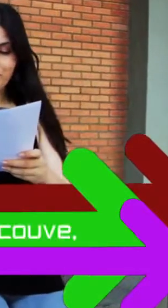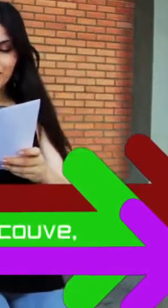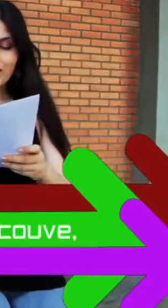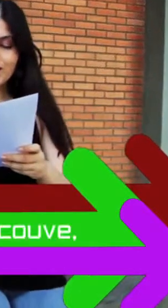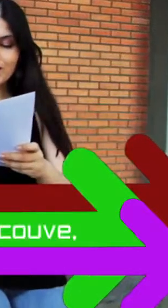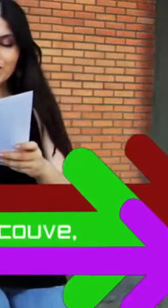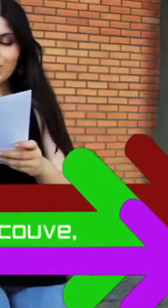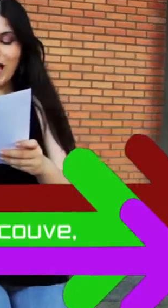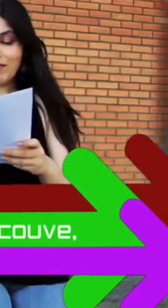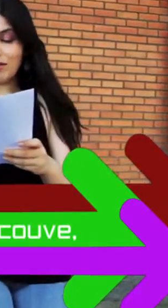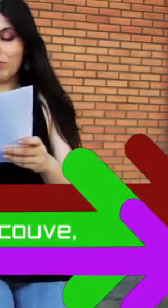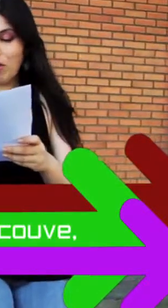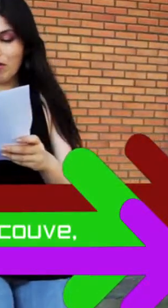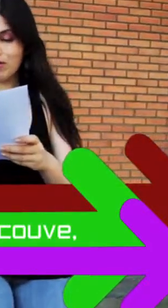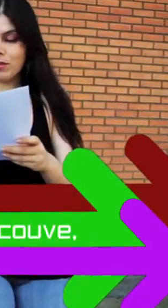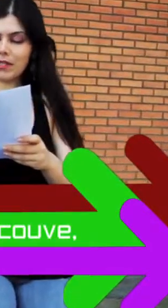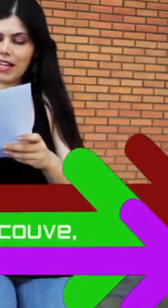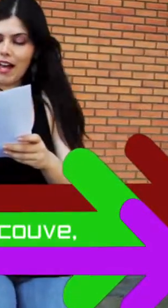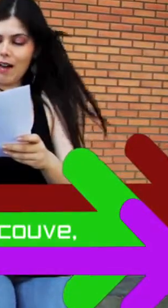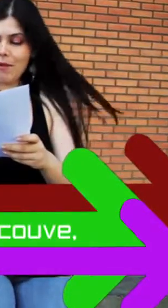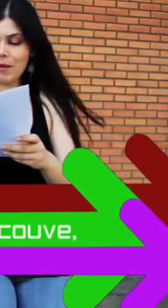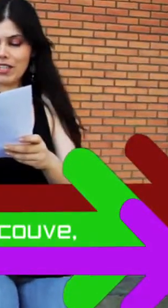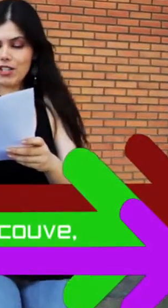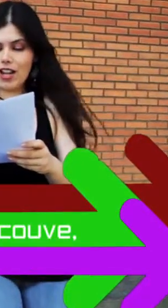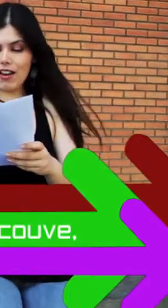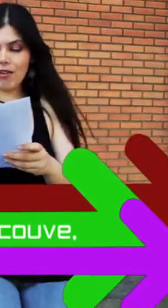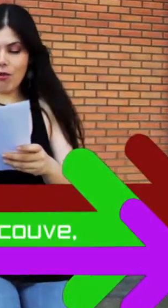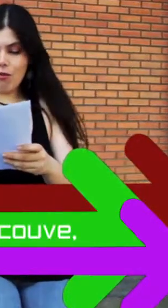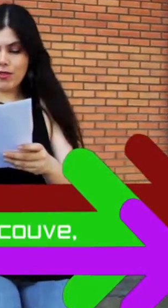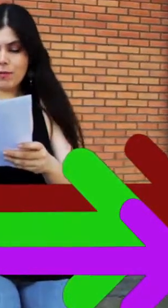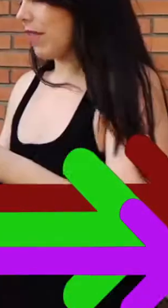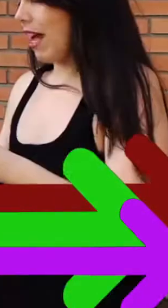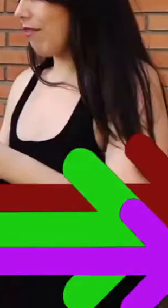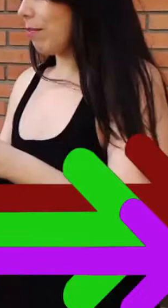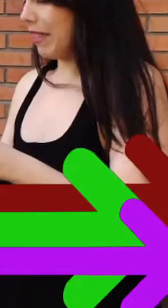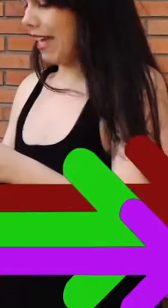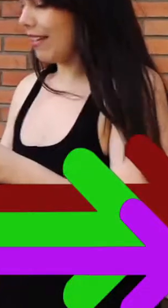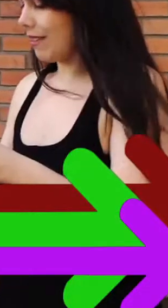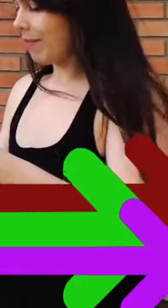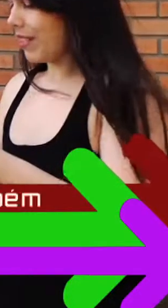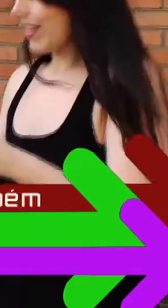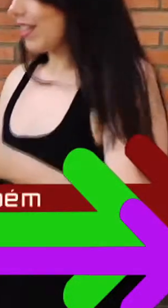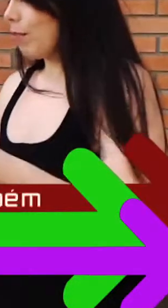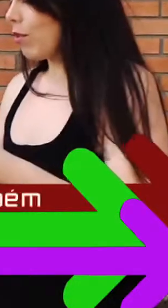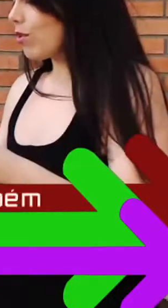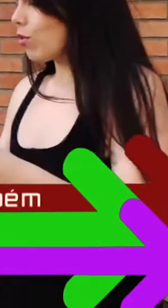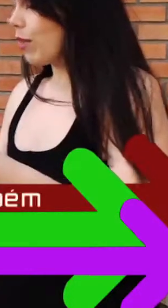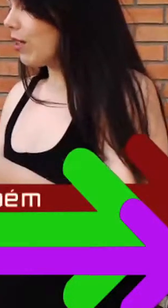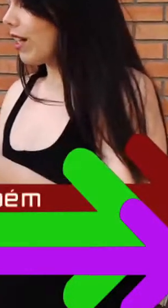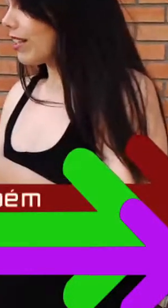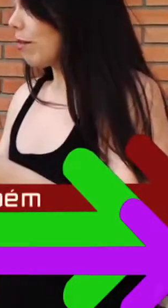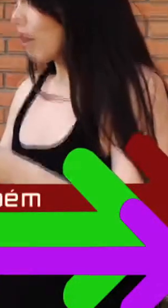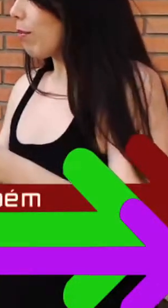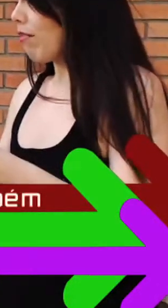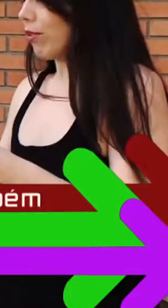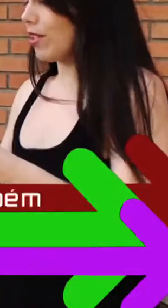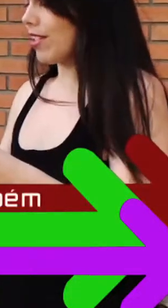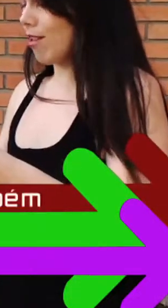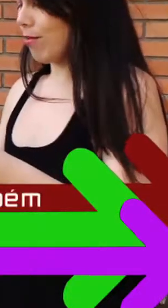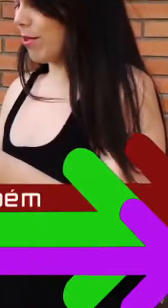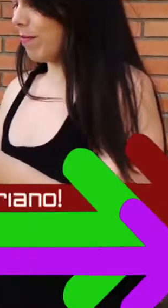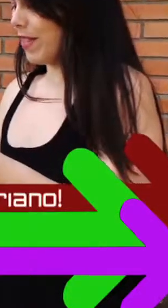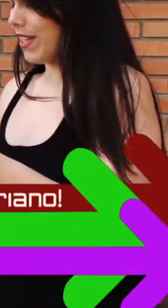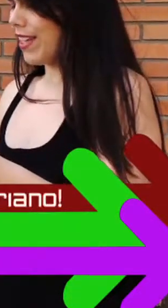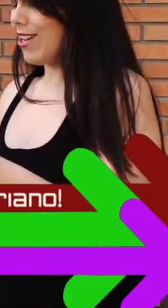ossinho. Trouxeram então brócolis, beterraba, berinjela, couve, espinafre e batata. Depois descobriram que ele também comia